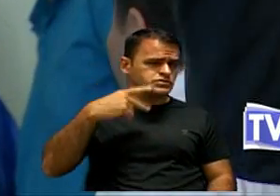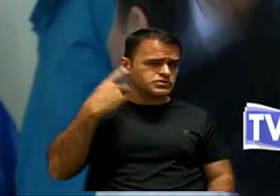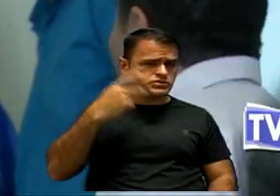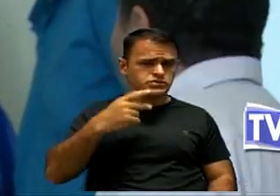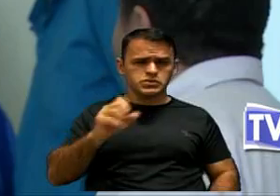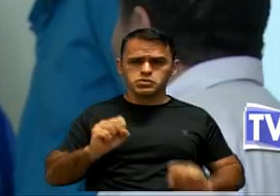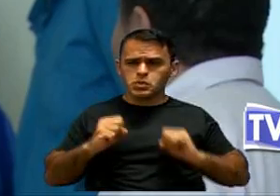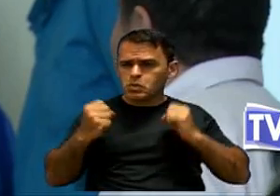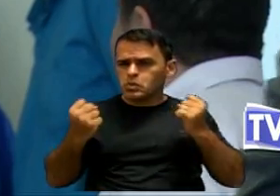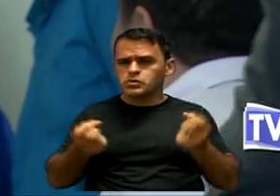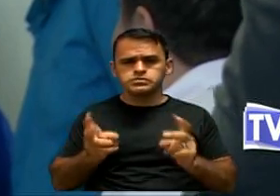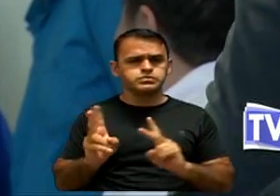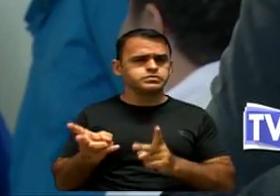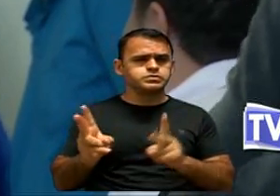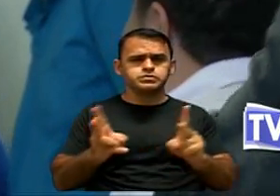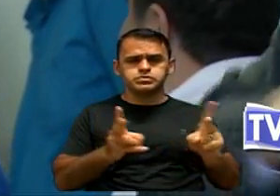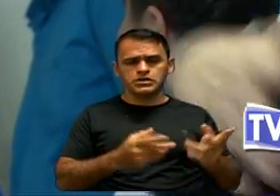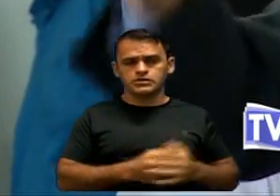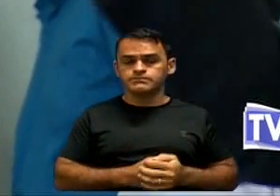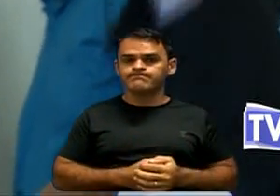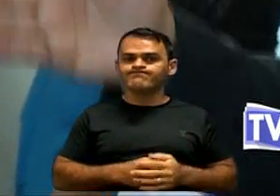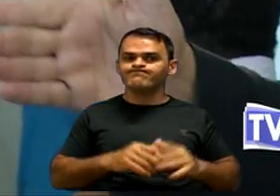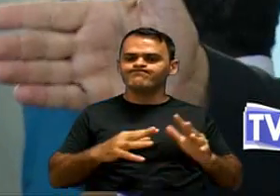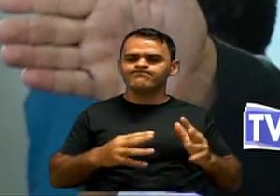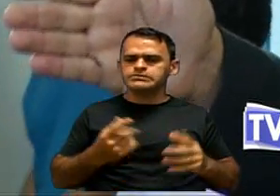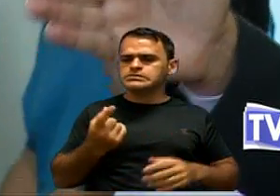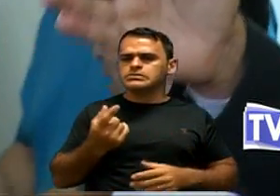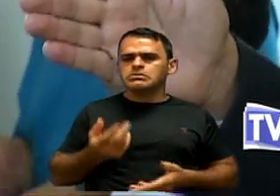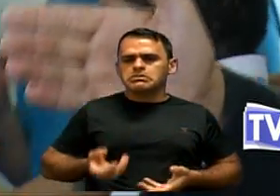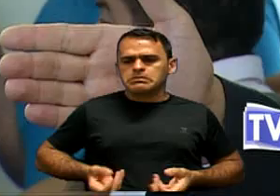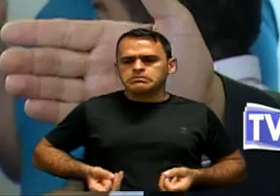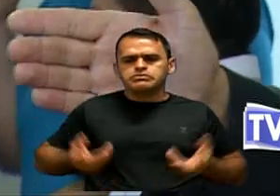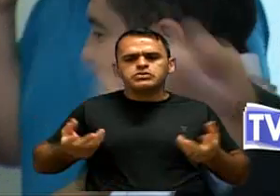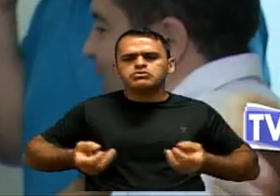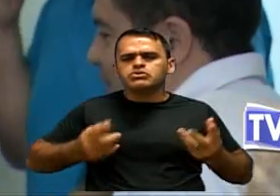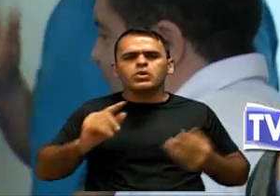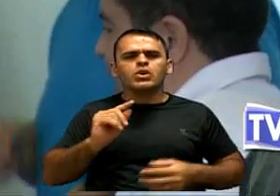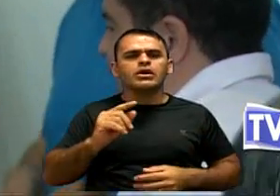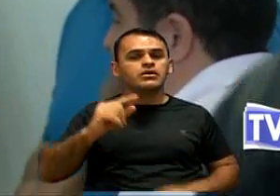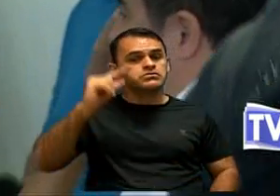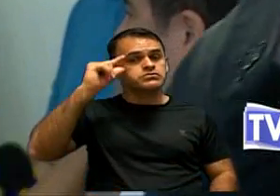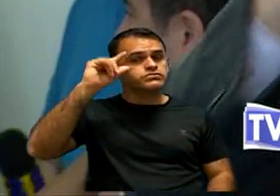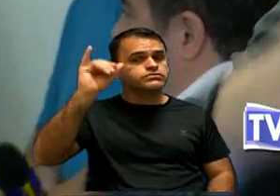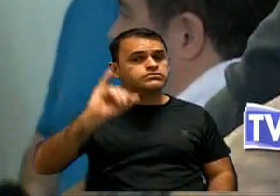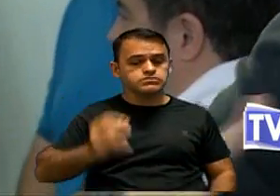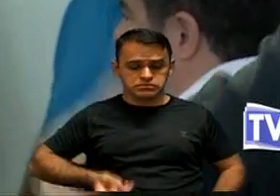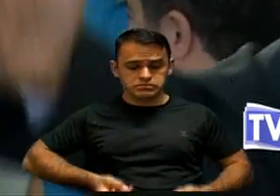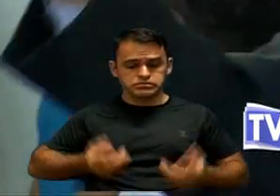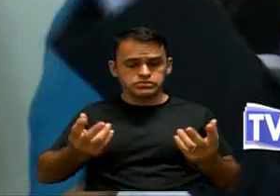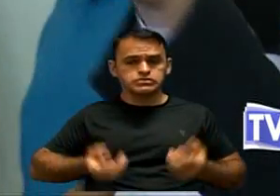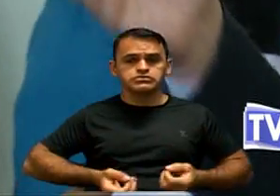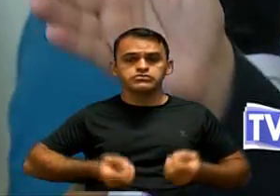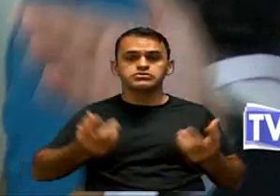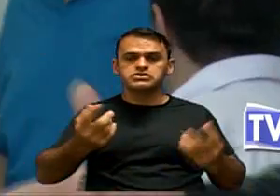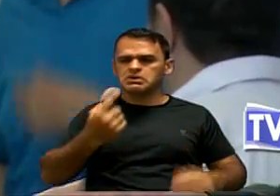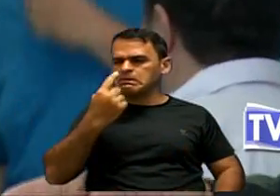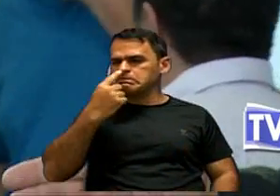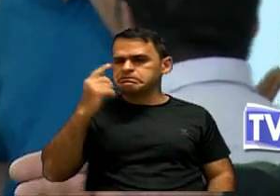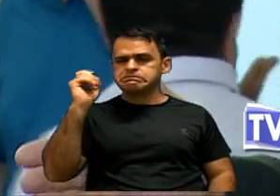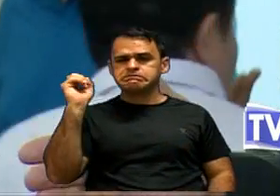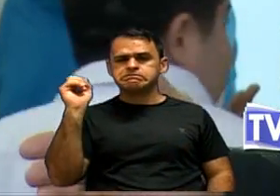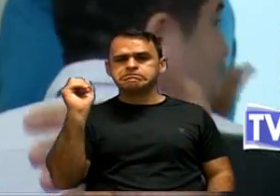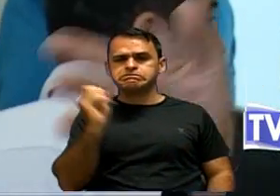sempre atuando aqui na casa. Só o que está sendo desperdiçado, professora Yara. Só o que está sendo desperdiçado, jogado no